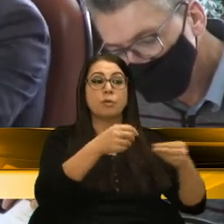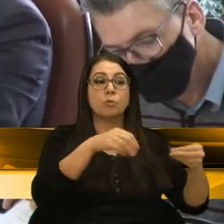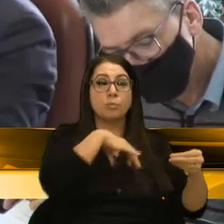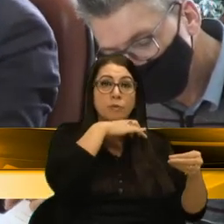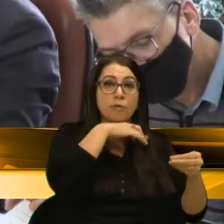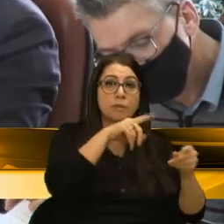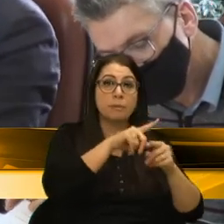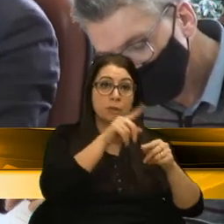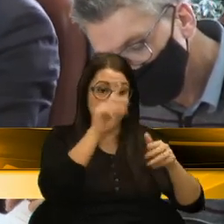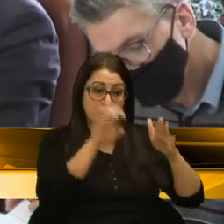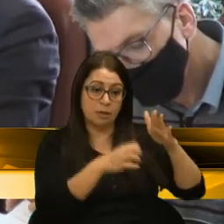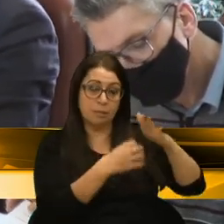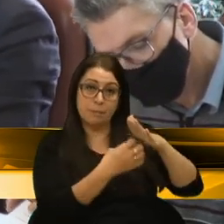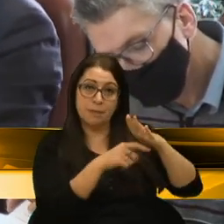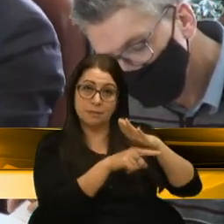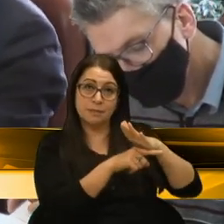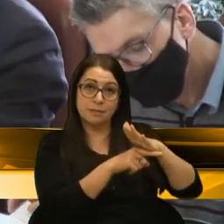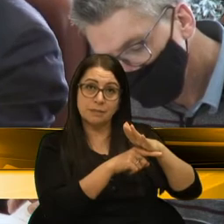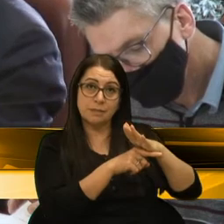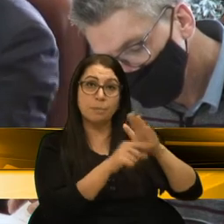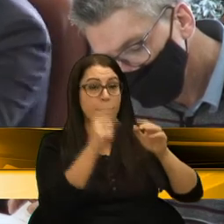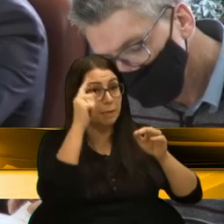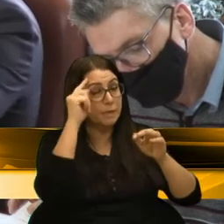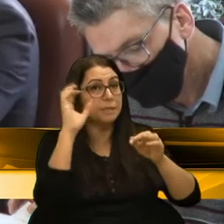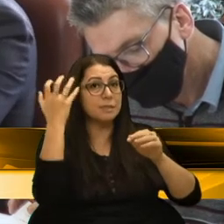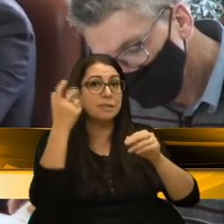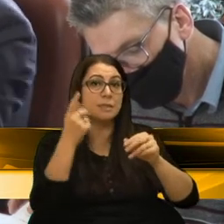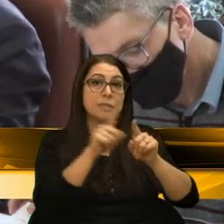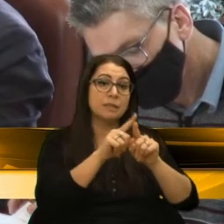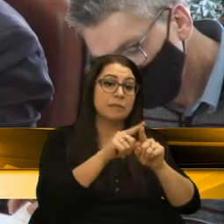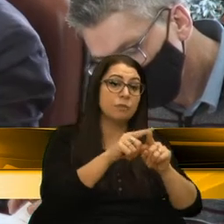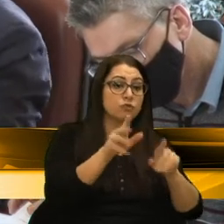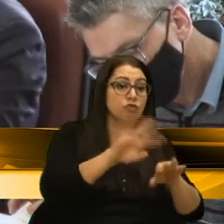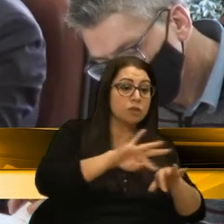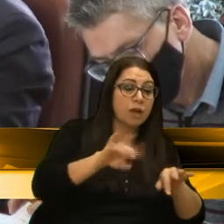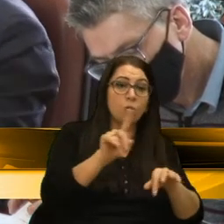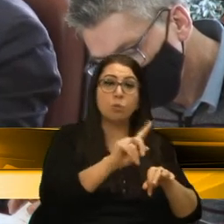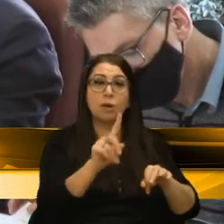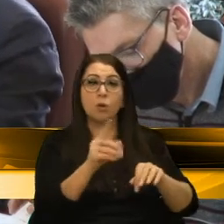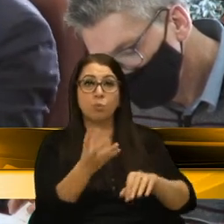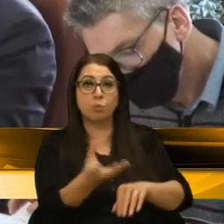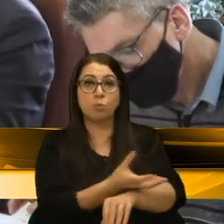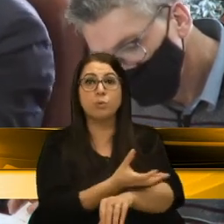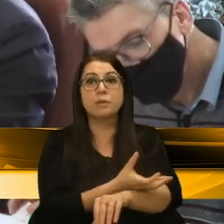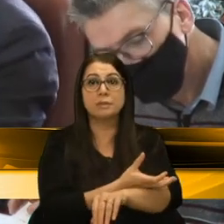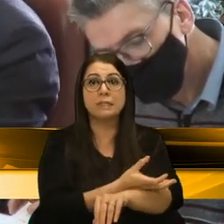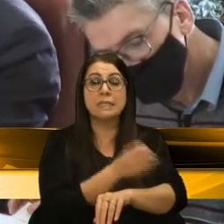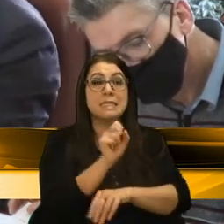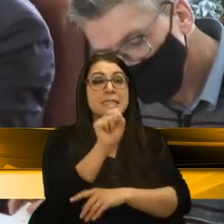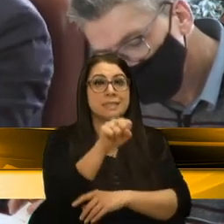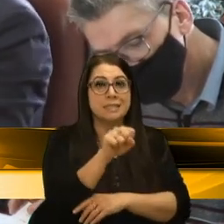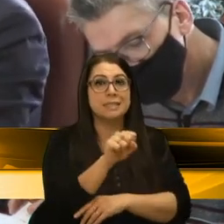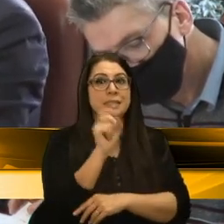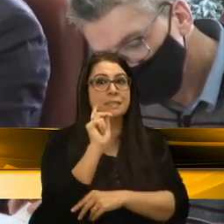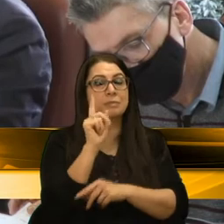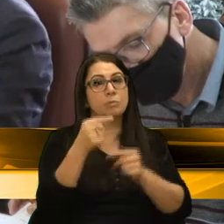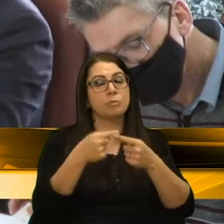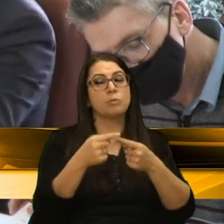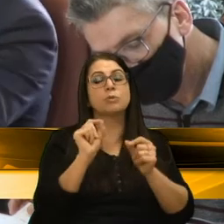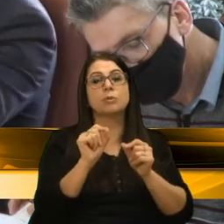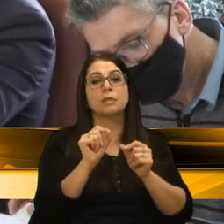próprio empreendedor ou parcelador para decidir se vão suprimir ou não a vegetação. E se sim, ele estabelece o